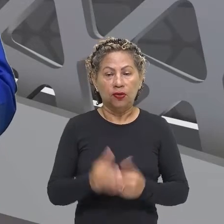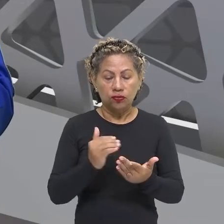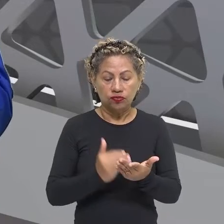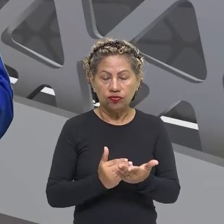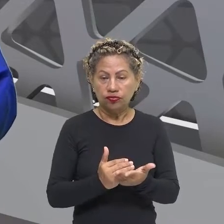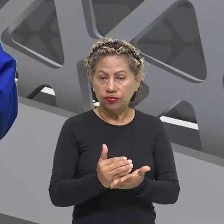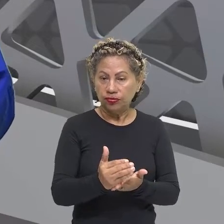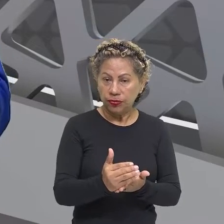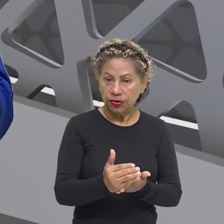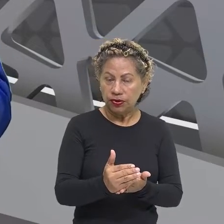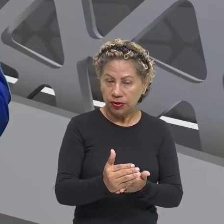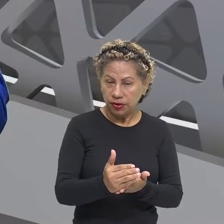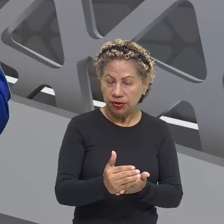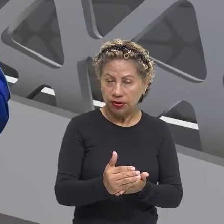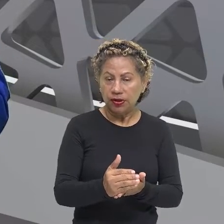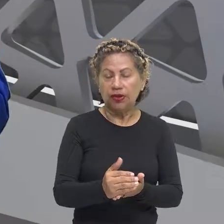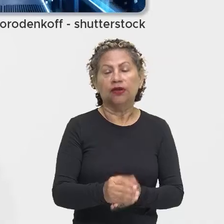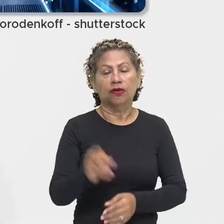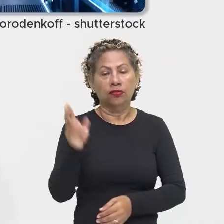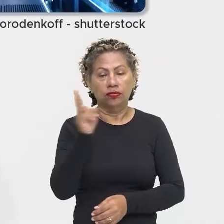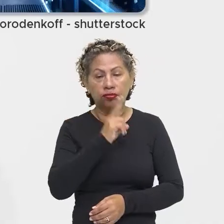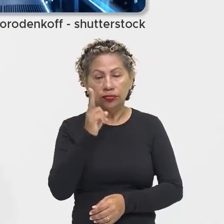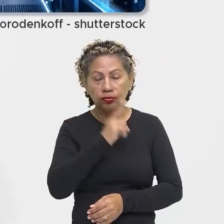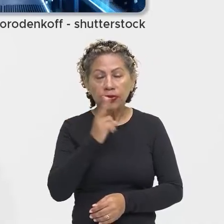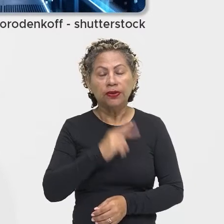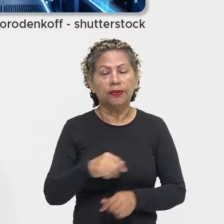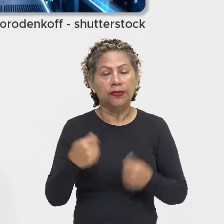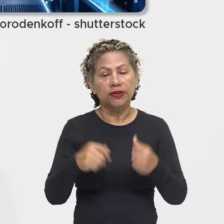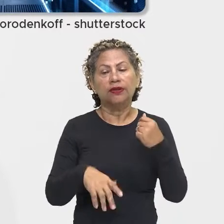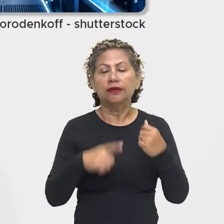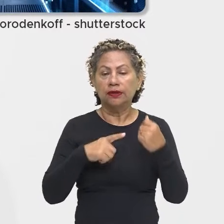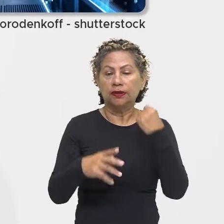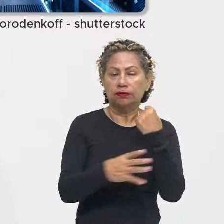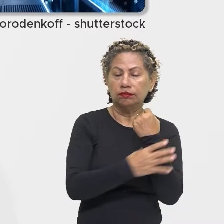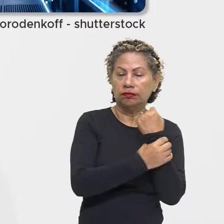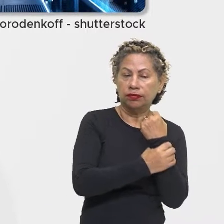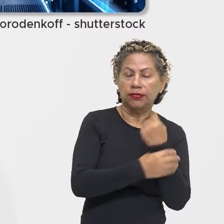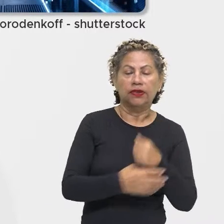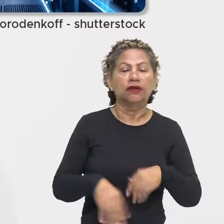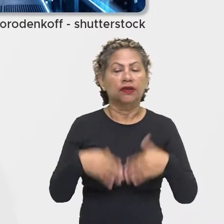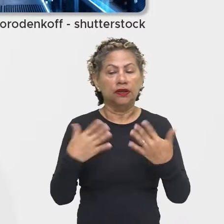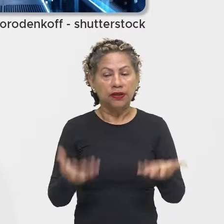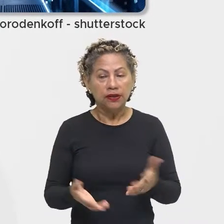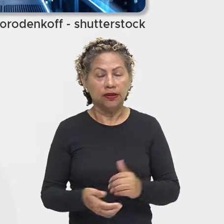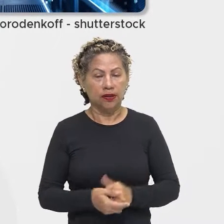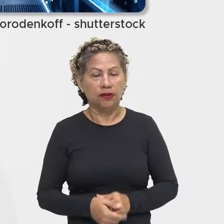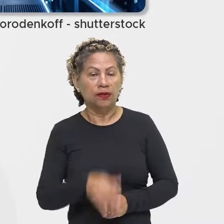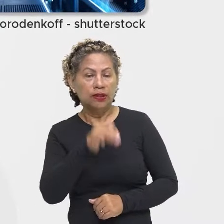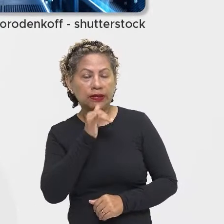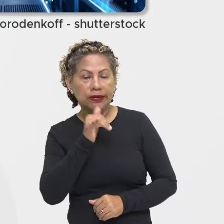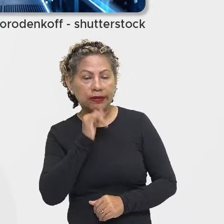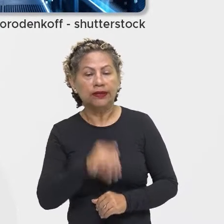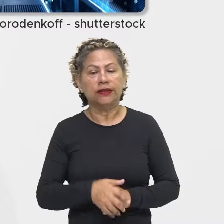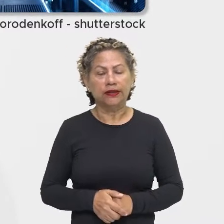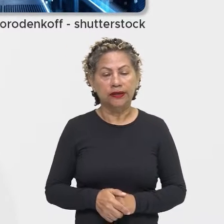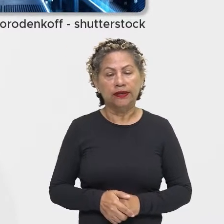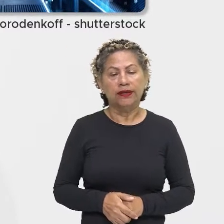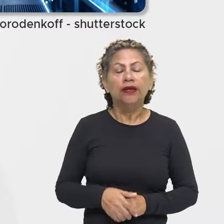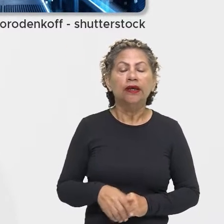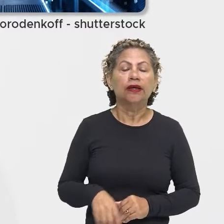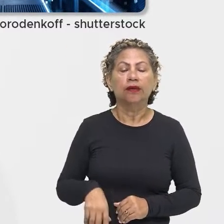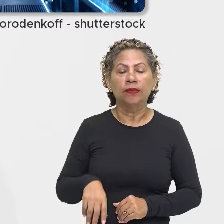computador em modo de segurança. Nós vamos inicializar o dispositivo em modo de